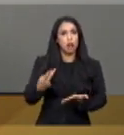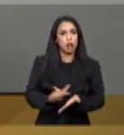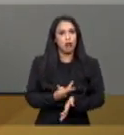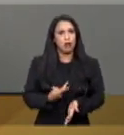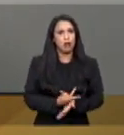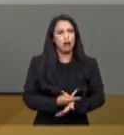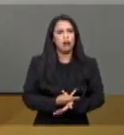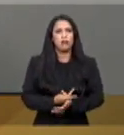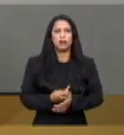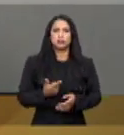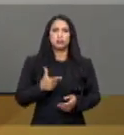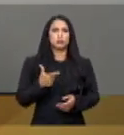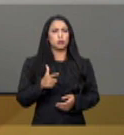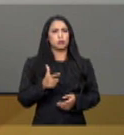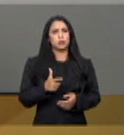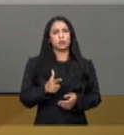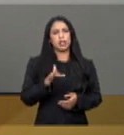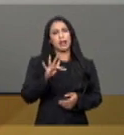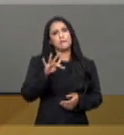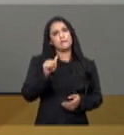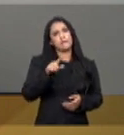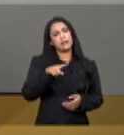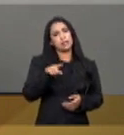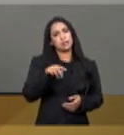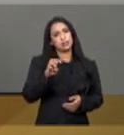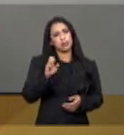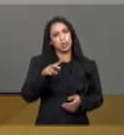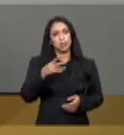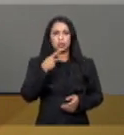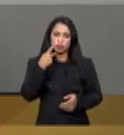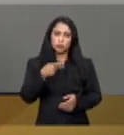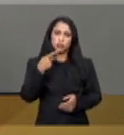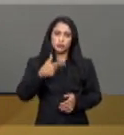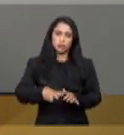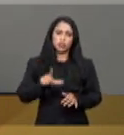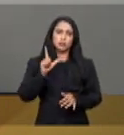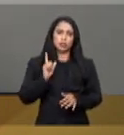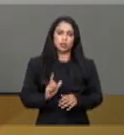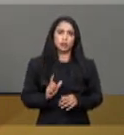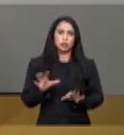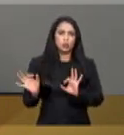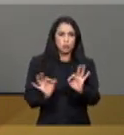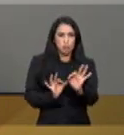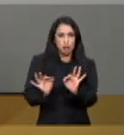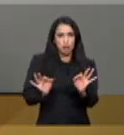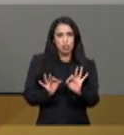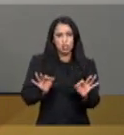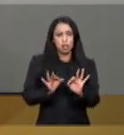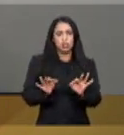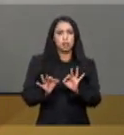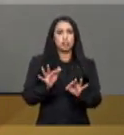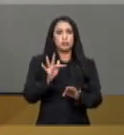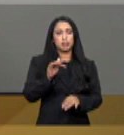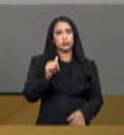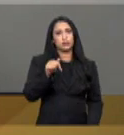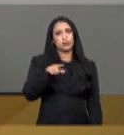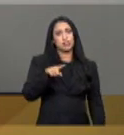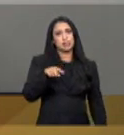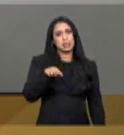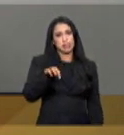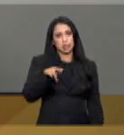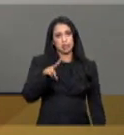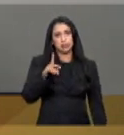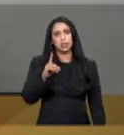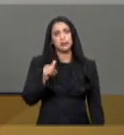em desfavor da fazenda pública, como se tem na espécie vertente. Planejamento fazendário,